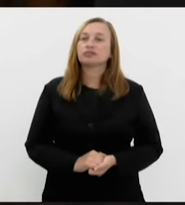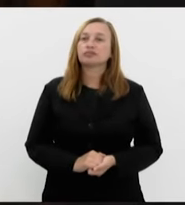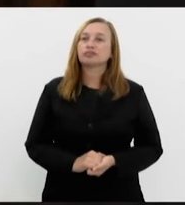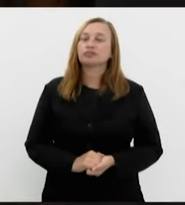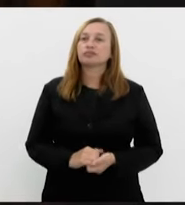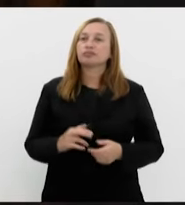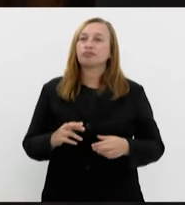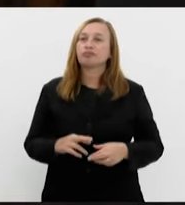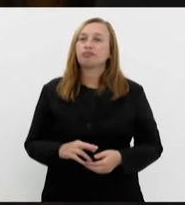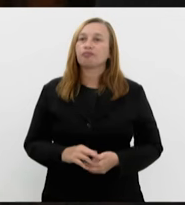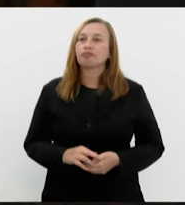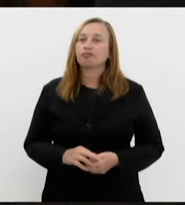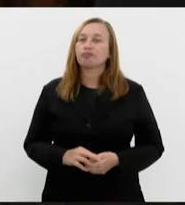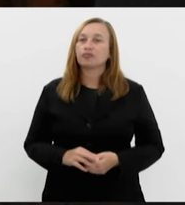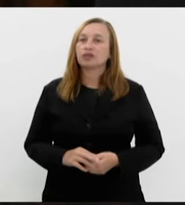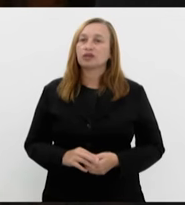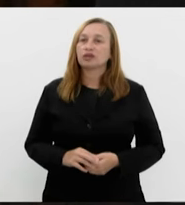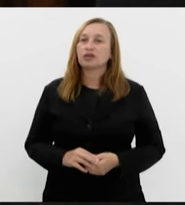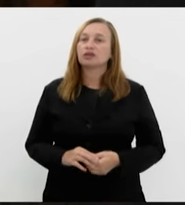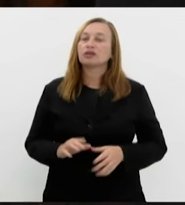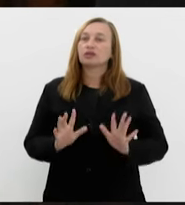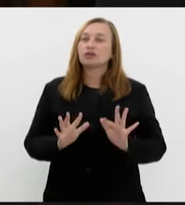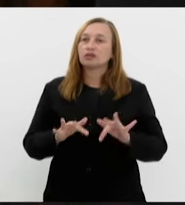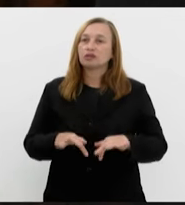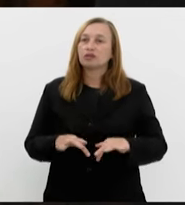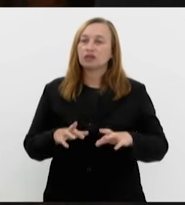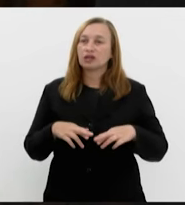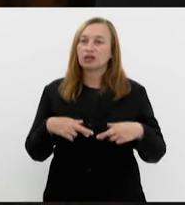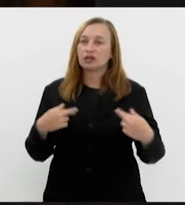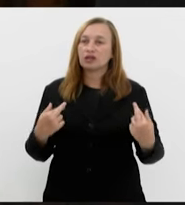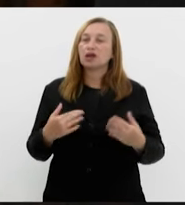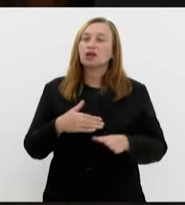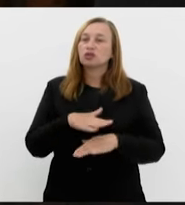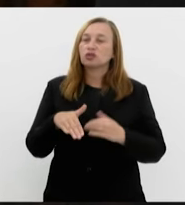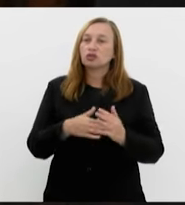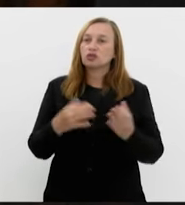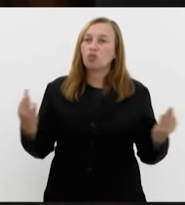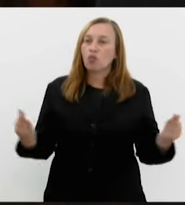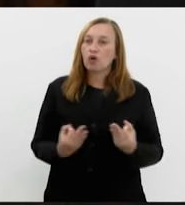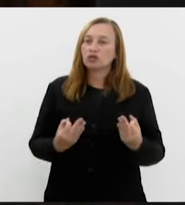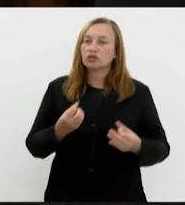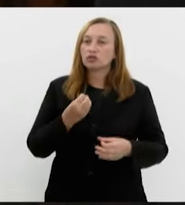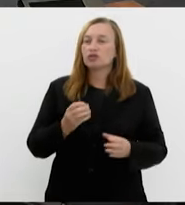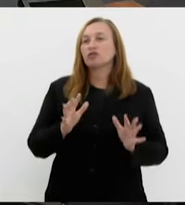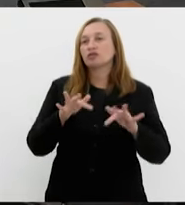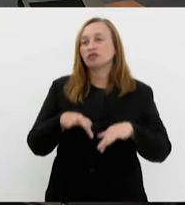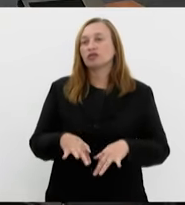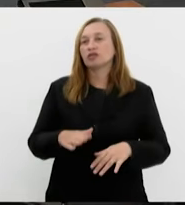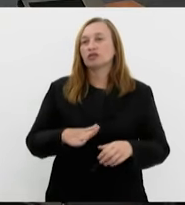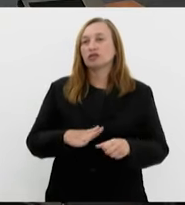presente sessão e o expediente final. Tenham todos um ótimo final de tarde.